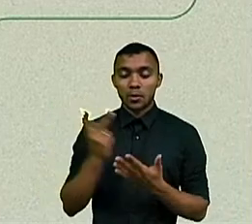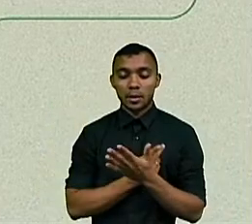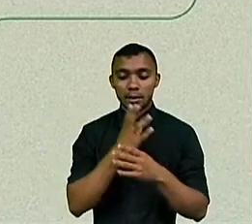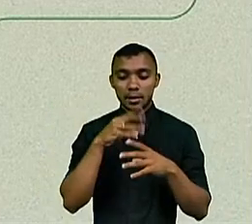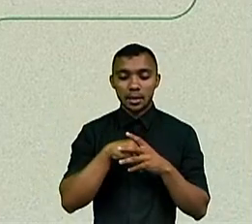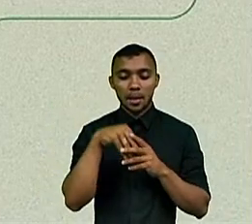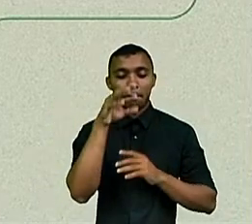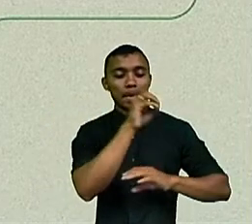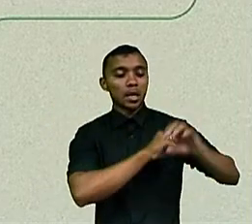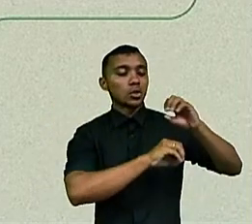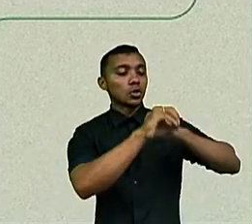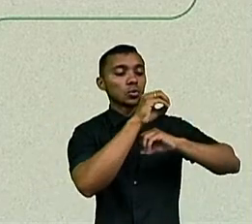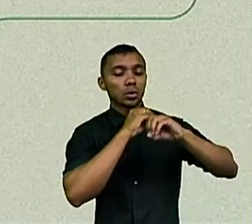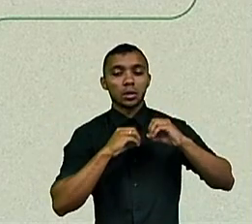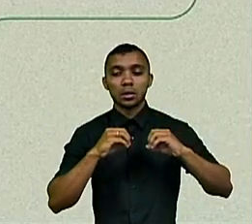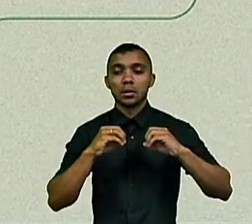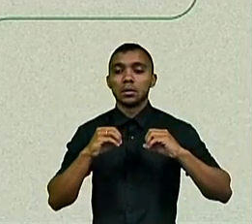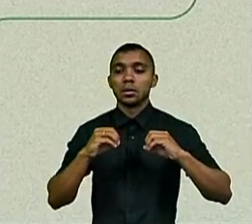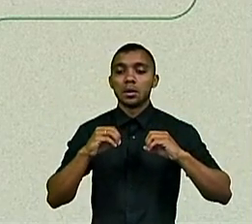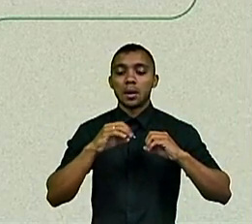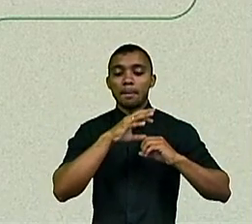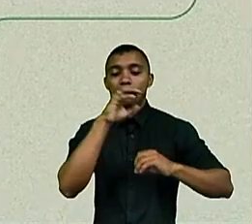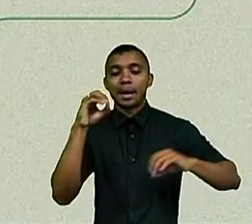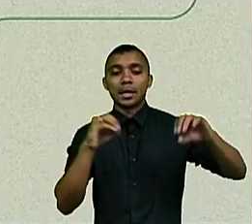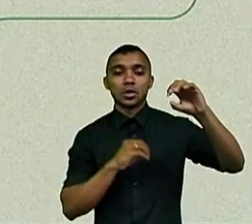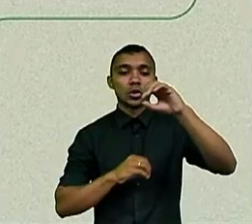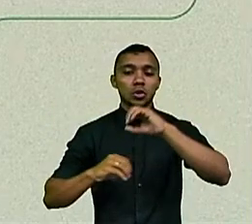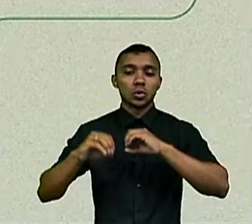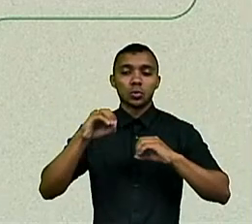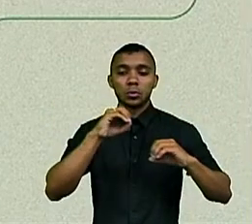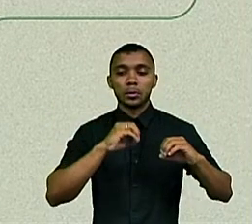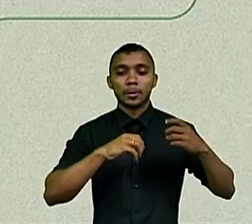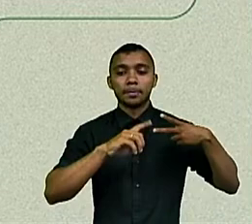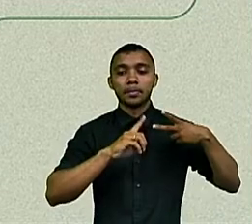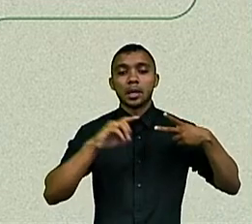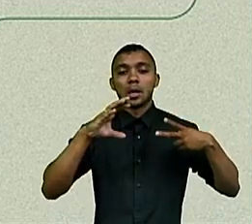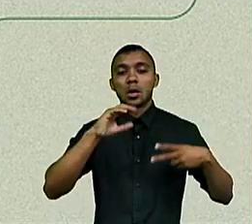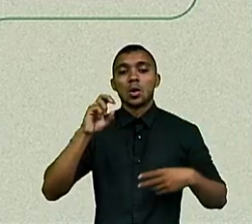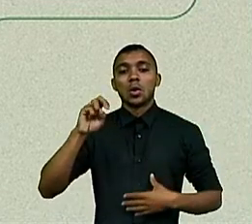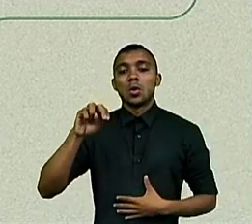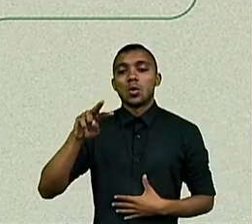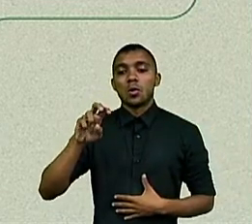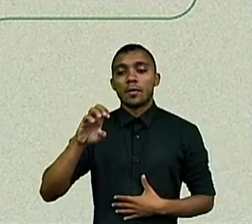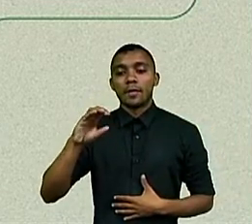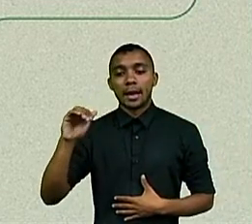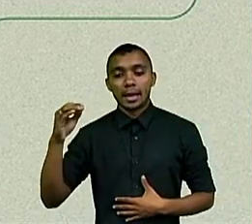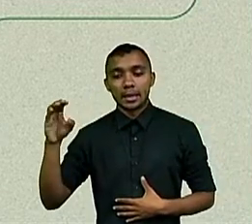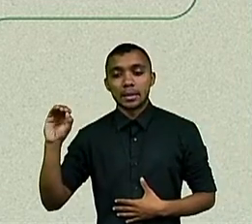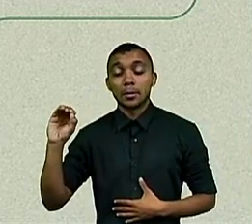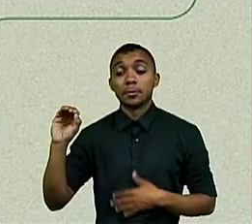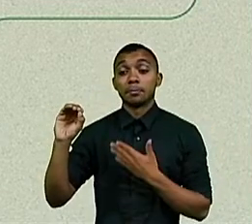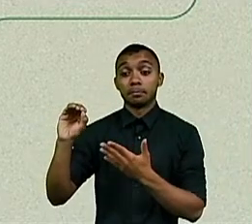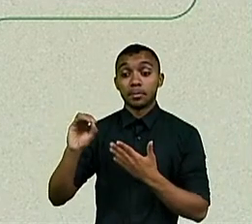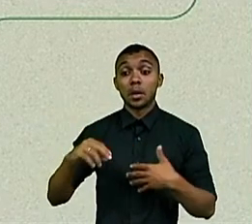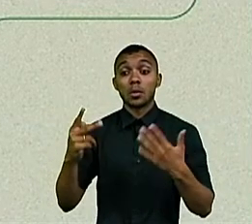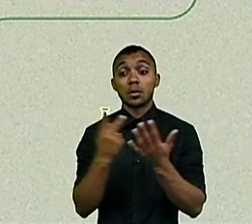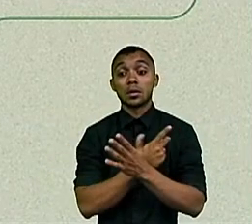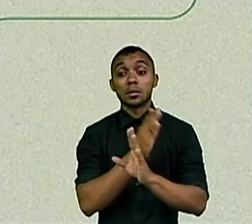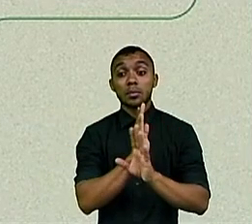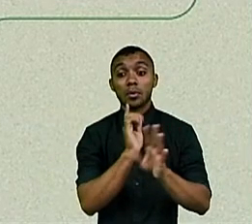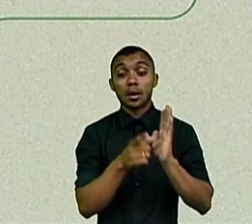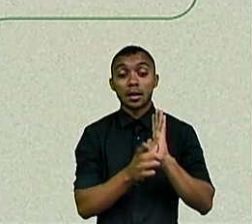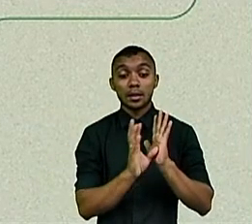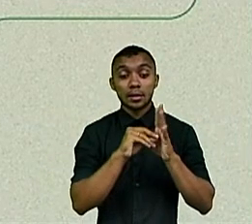em partícula nós temos a convecção que acontece por conta do